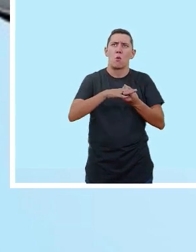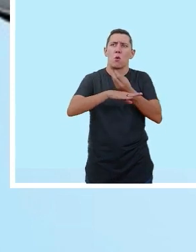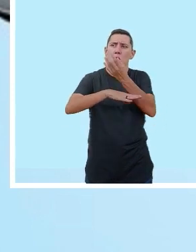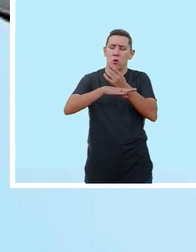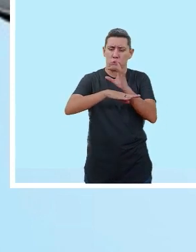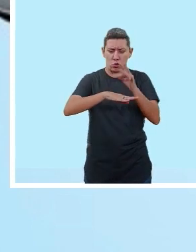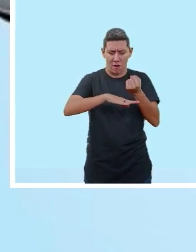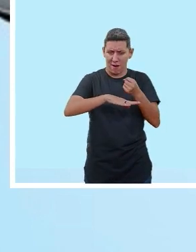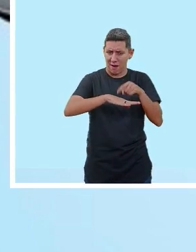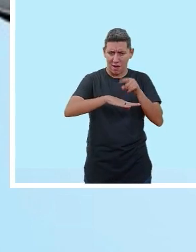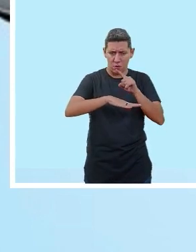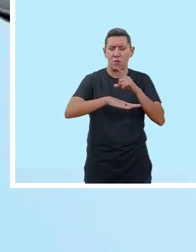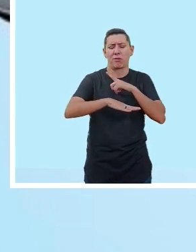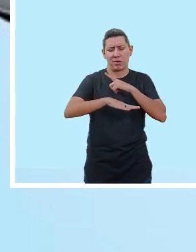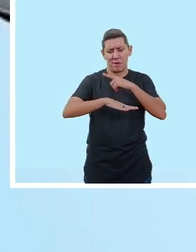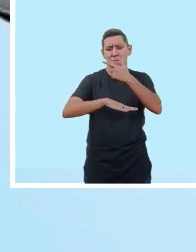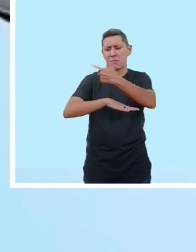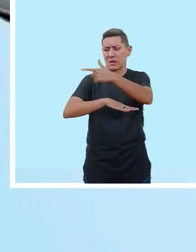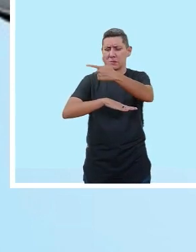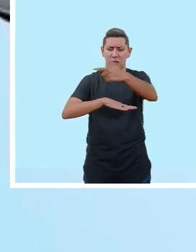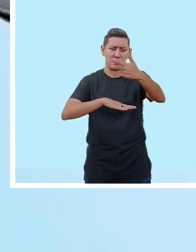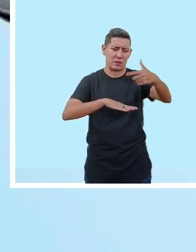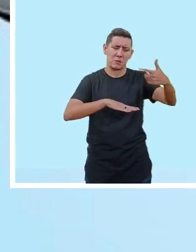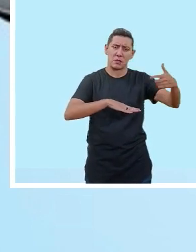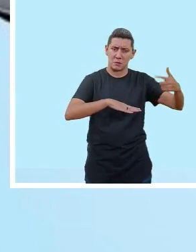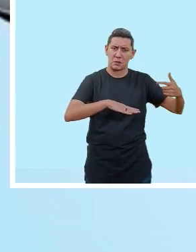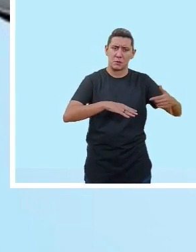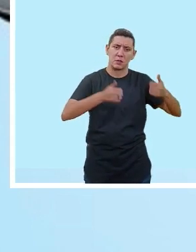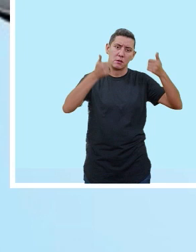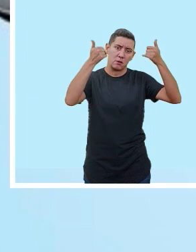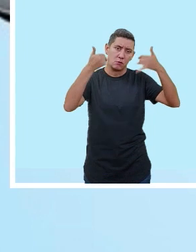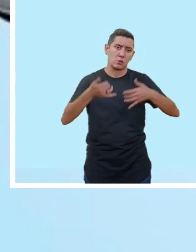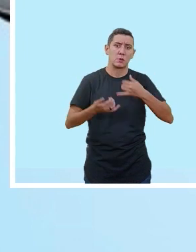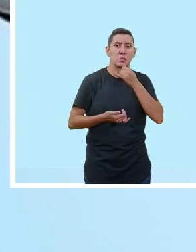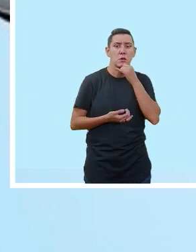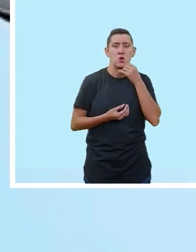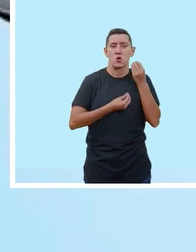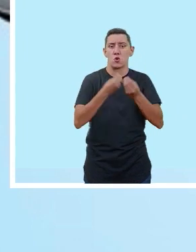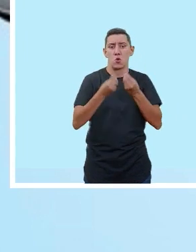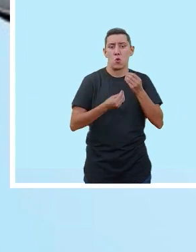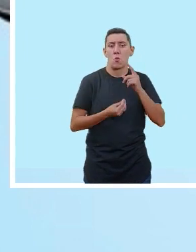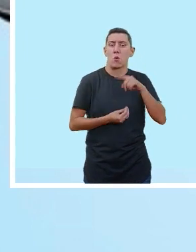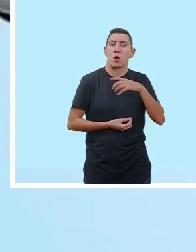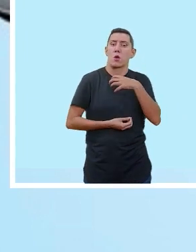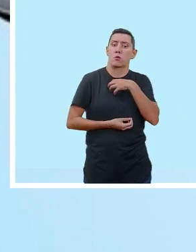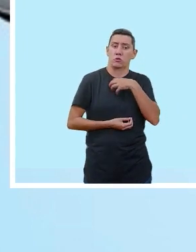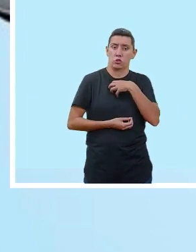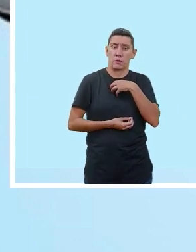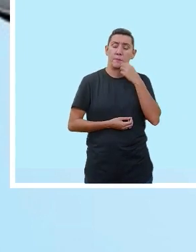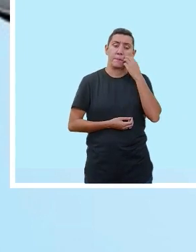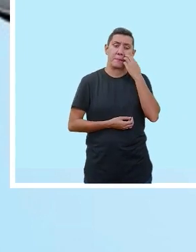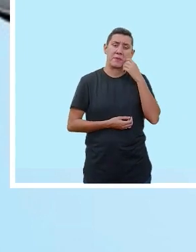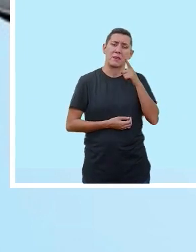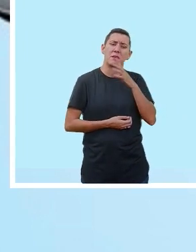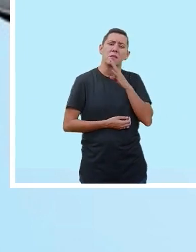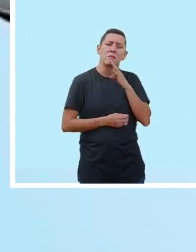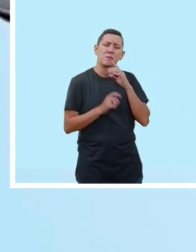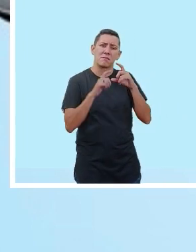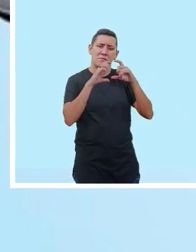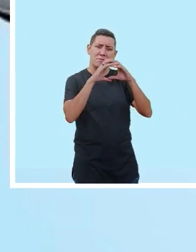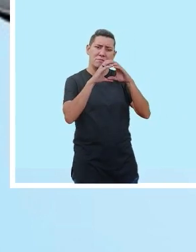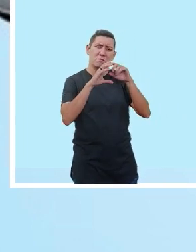falar sobre o GHG, ou Greenhouse Gas Protocol. O Greenhouse Gas Protocol é um